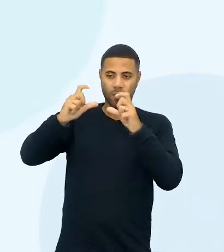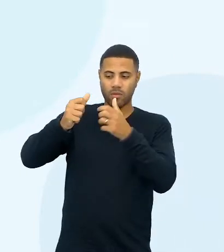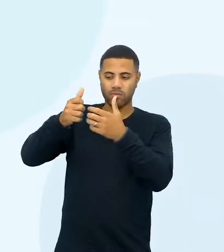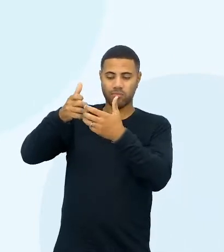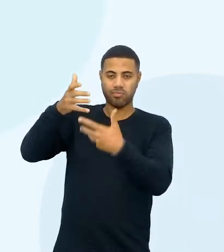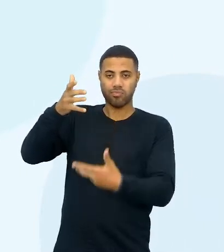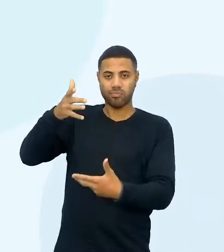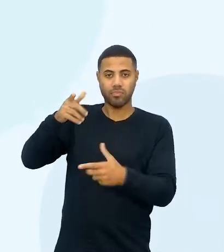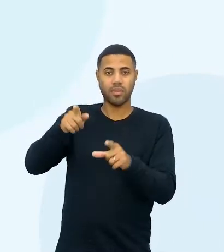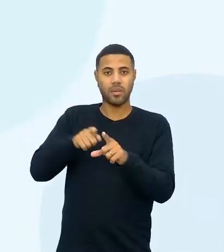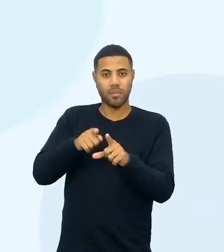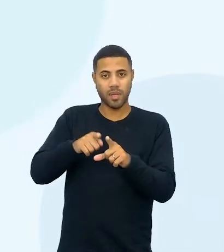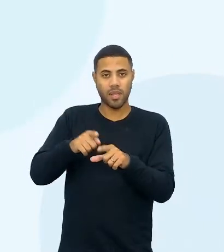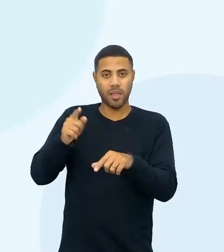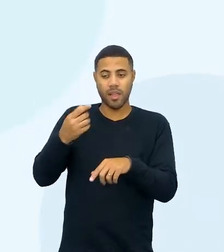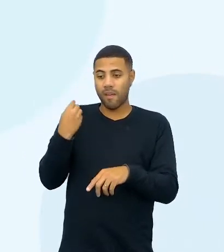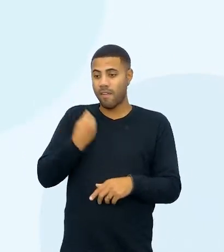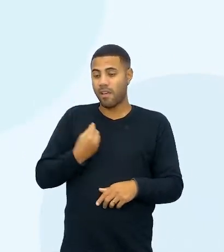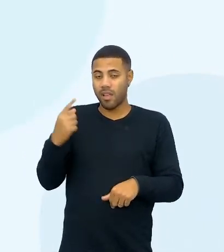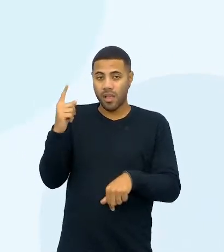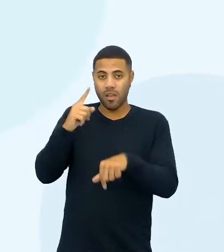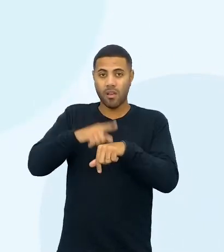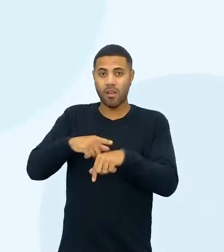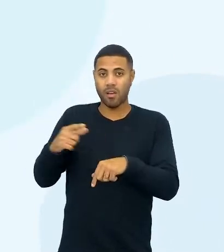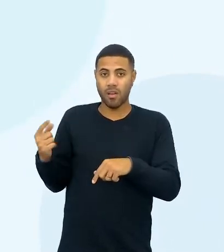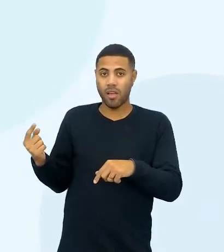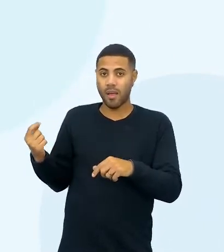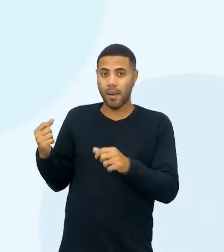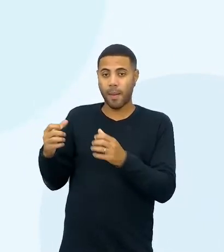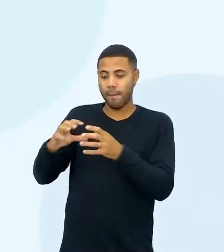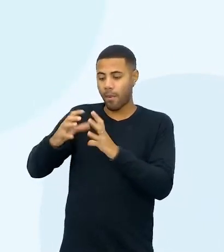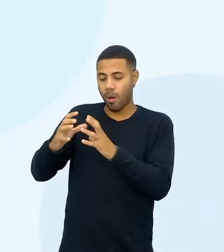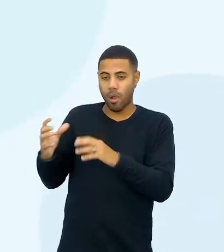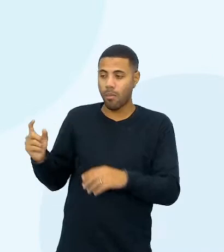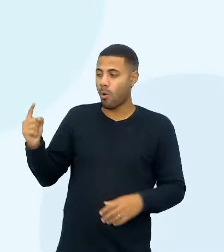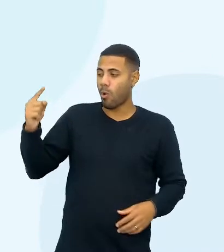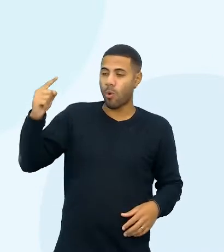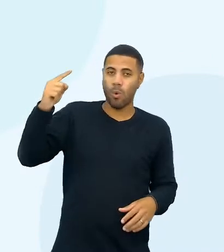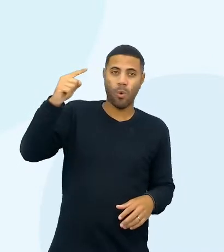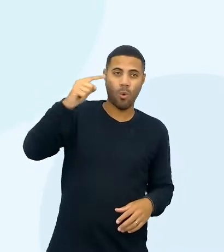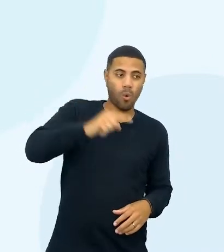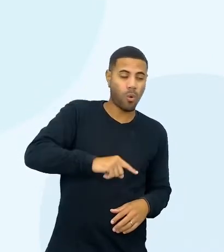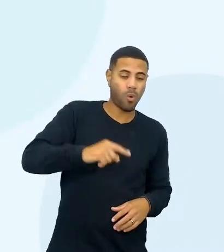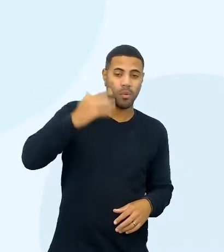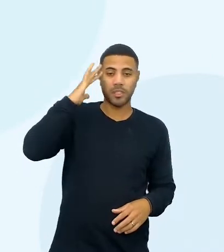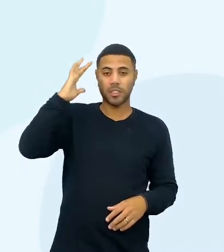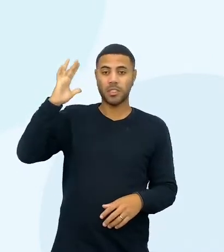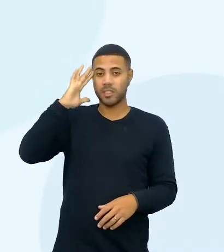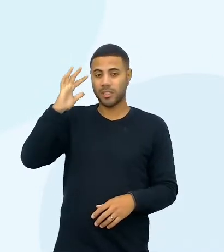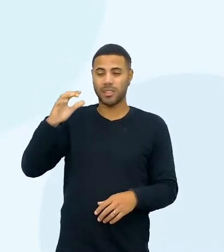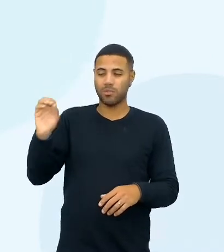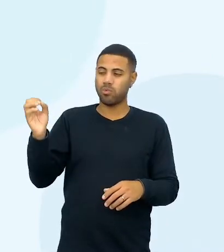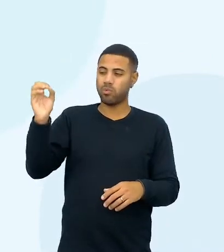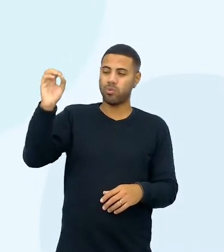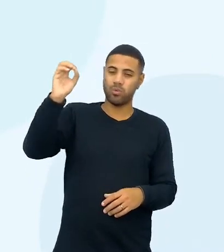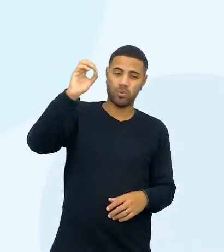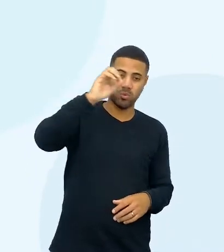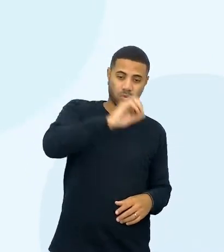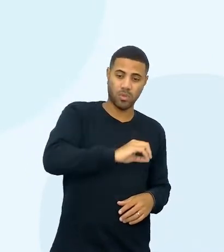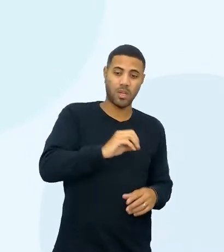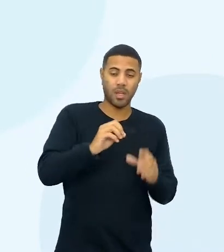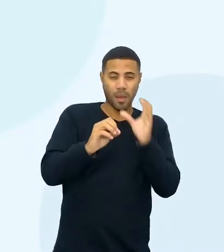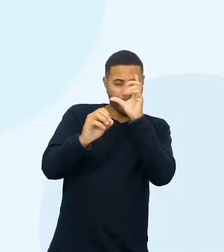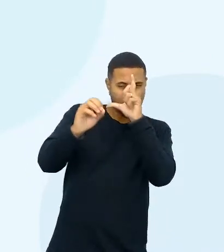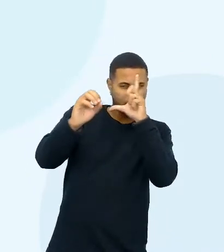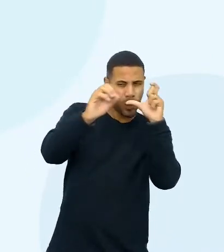bacana. Pegar o lance ao vivo de qualquer esporte. Exatamente. Porque tem muito sentimento por trás. Tem muito sentimento, né? E a